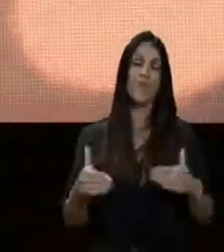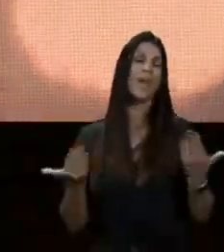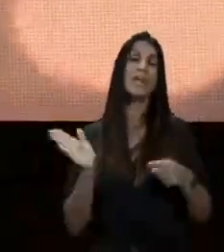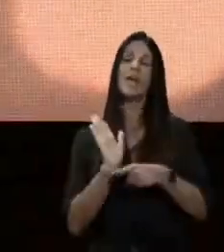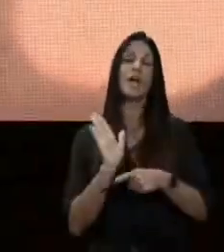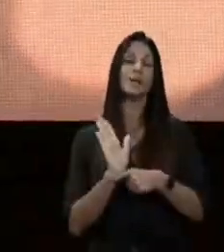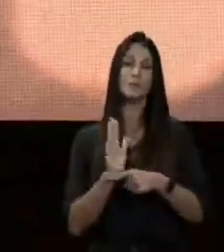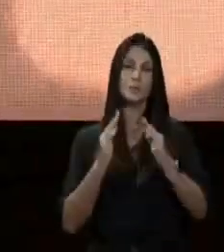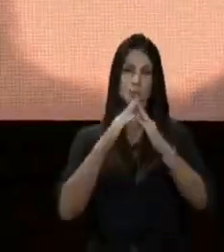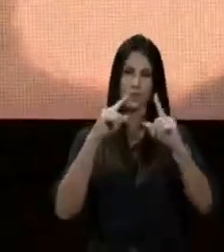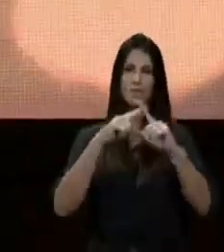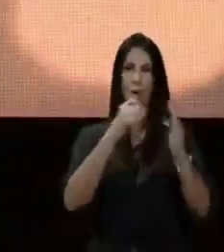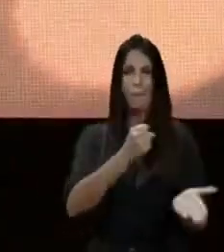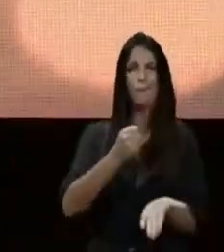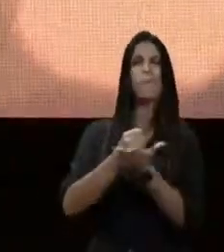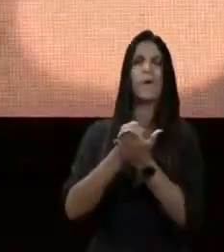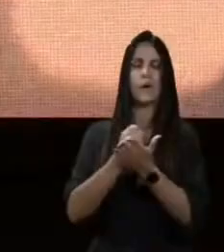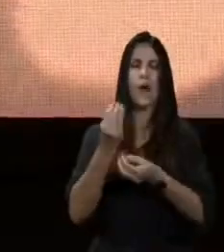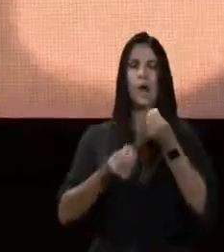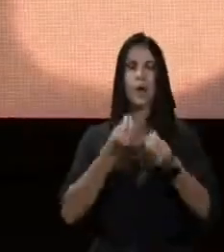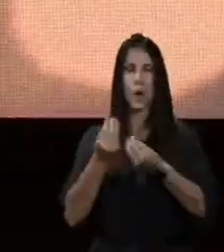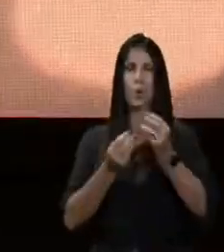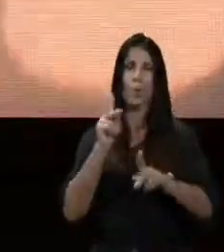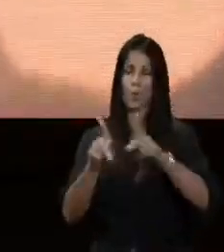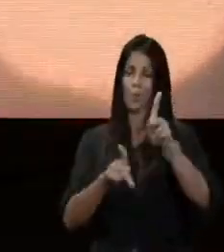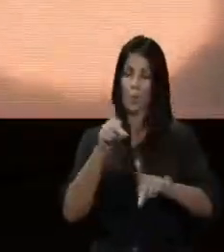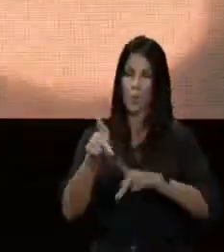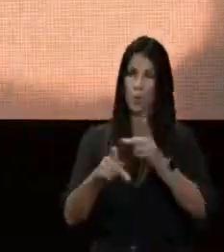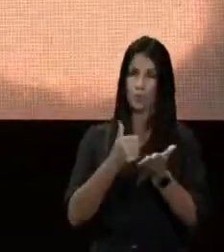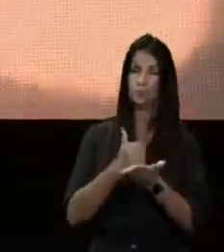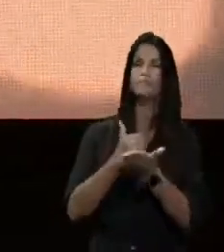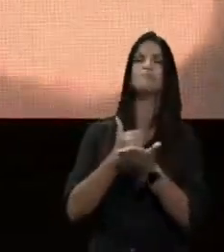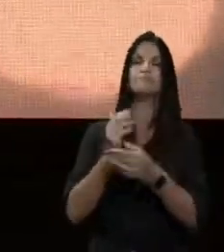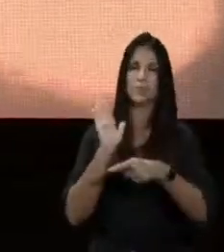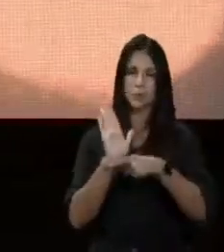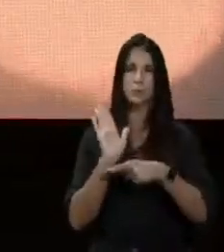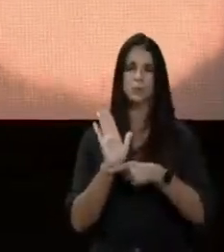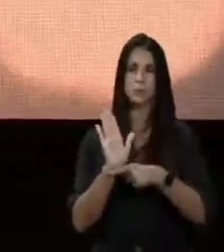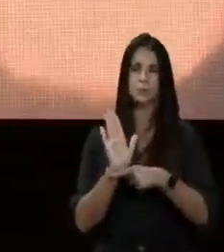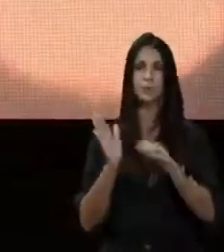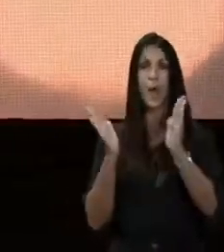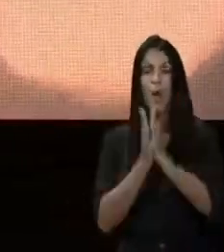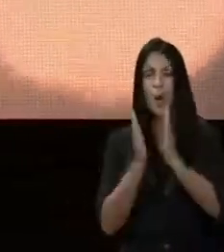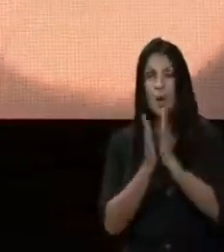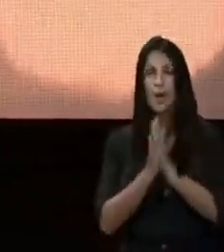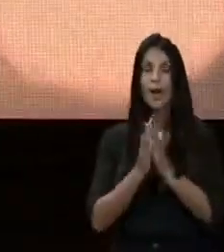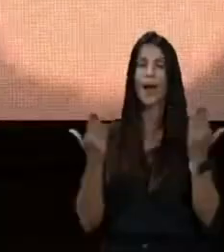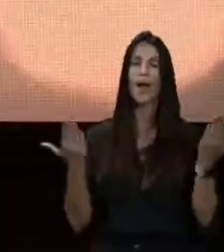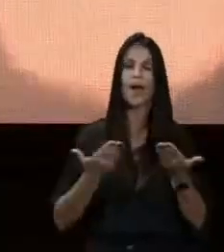igreja o povo de Deus estamos vamos orar agora e depois que você orar agora ser tão sua vida com